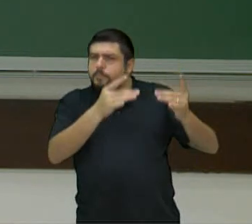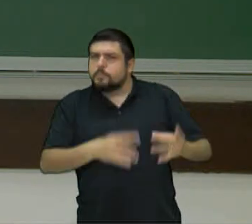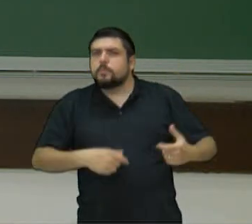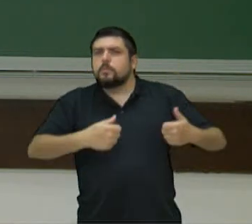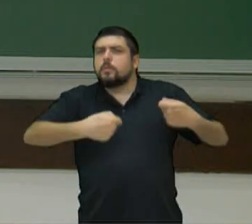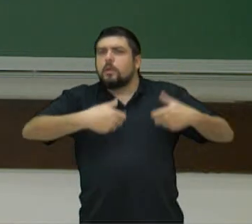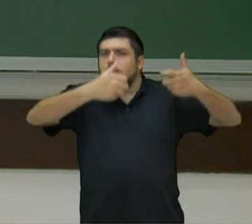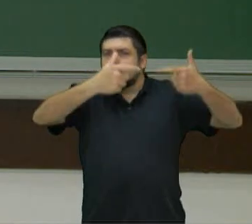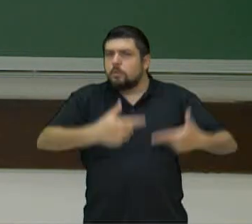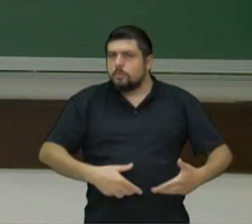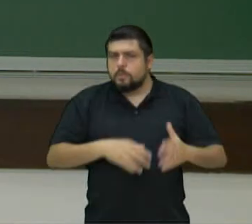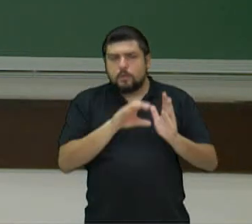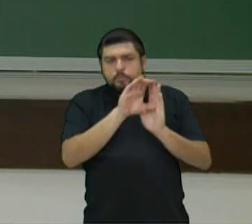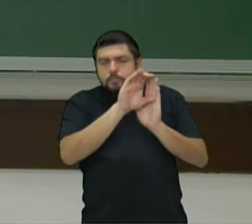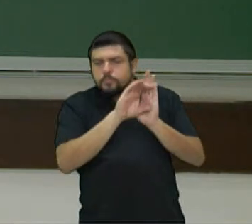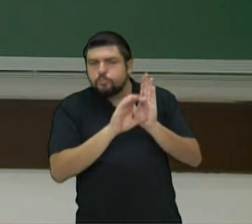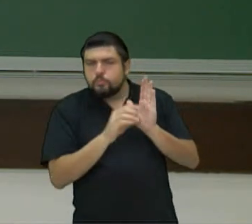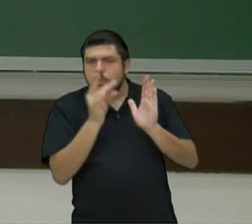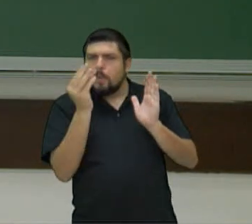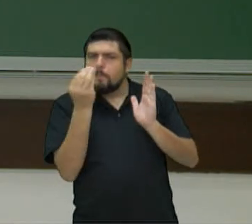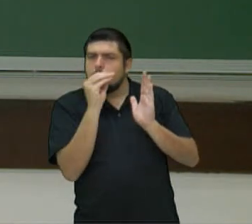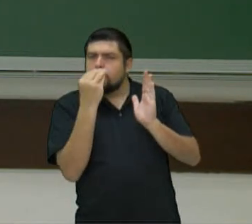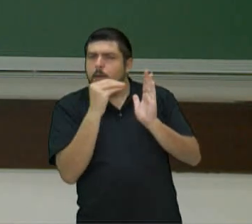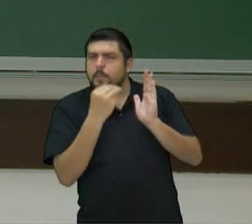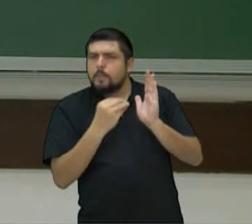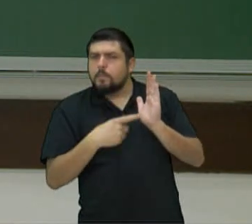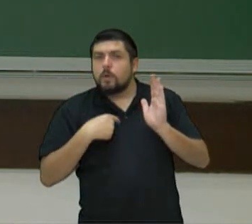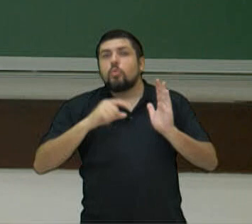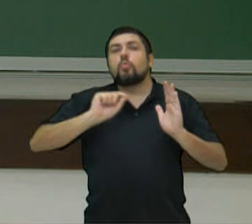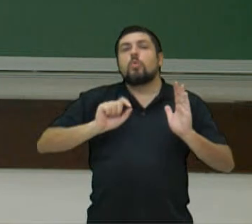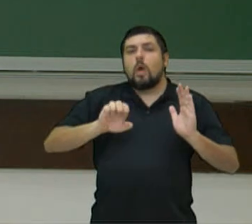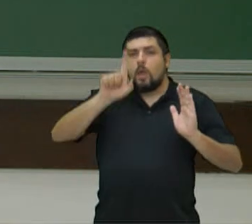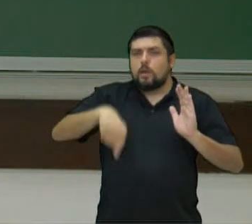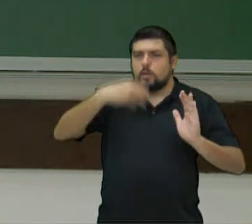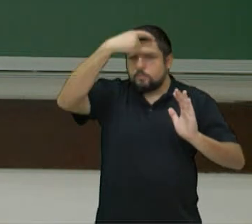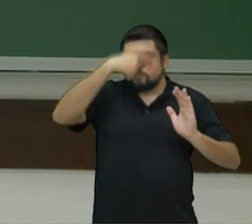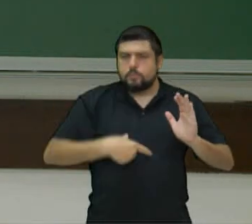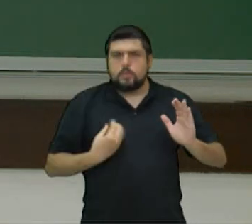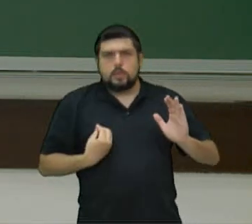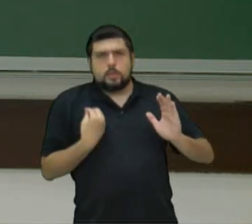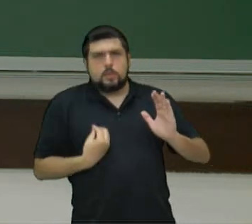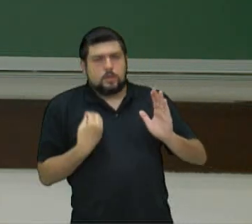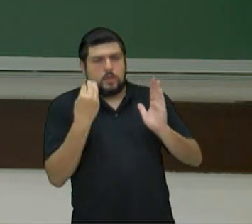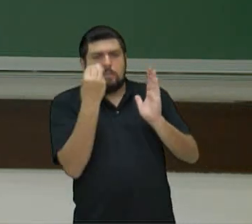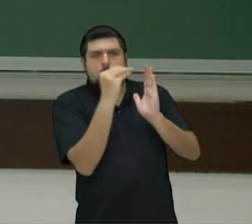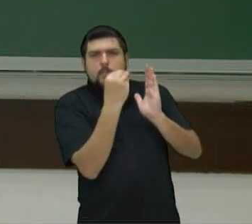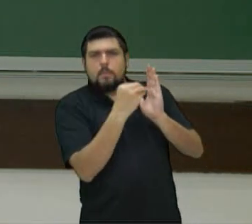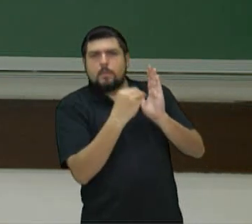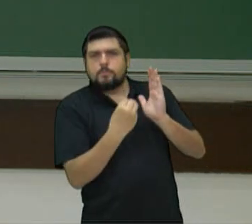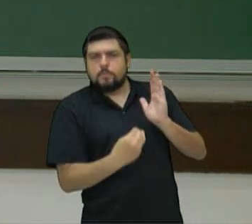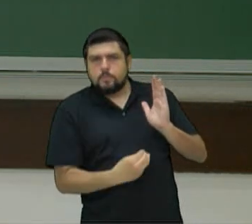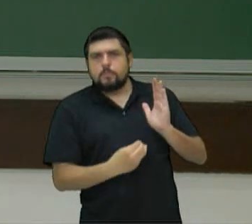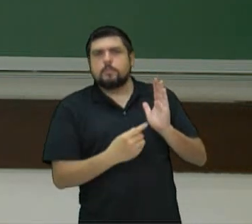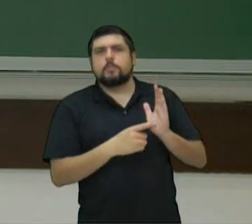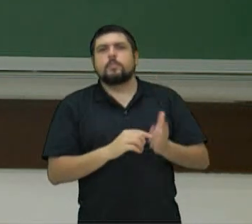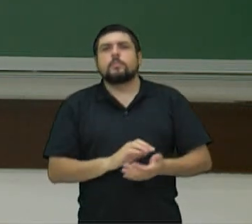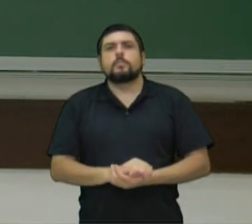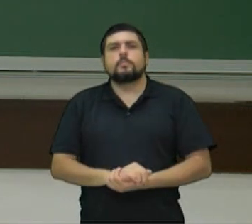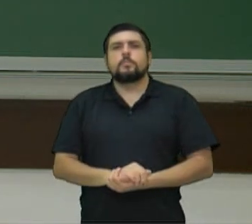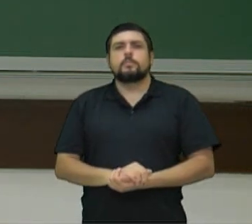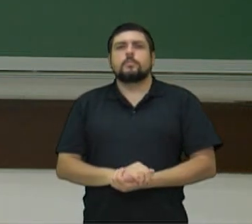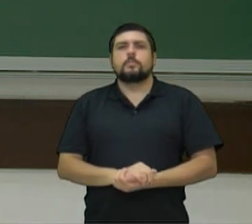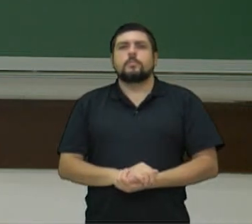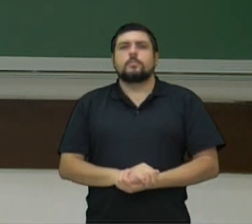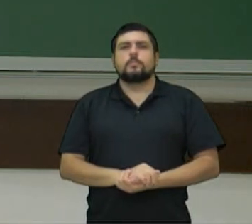as características, você vai fazer uma descrição da sua pessoa, das suas habilidades, também é um texto descritivo.